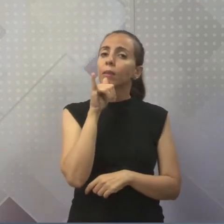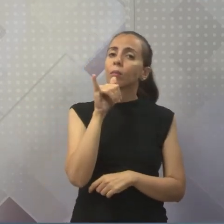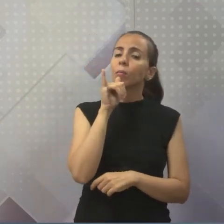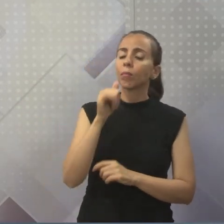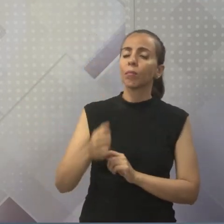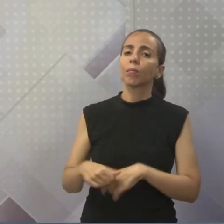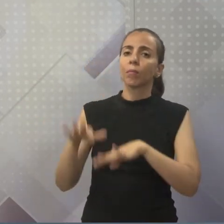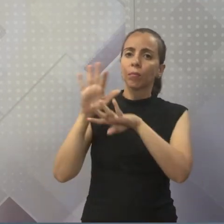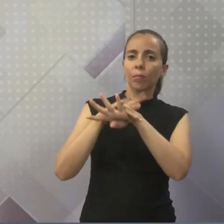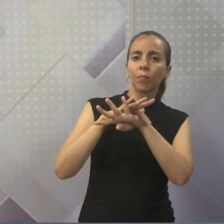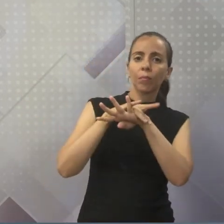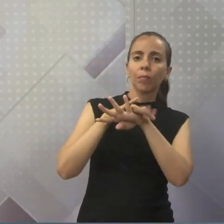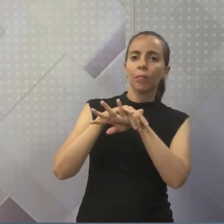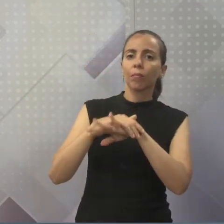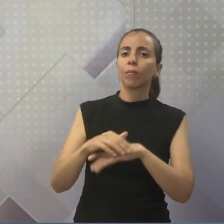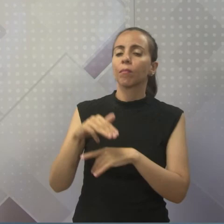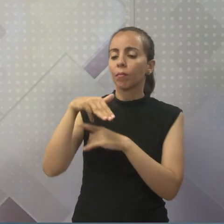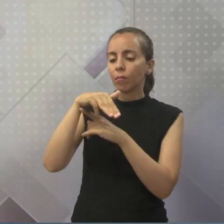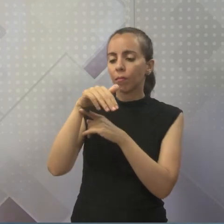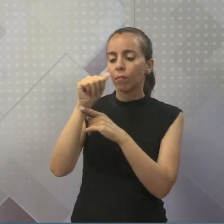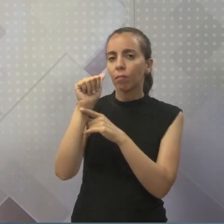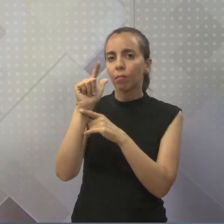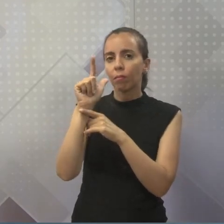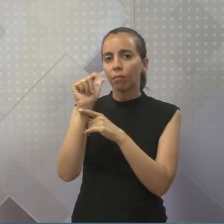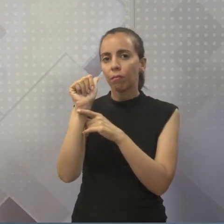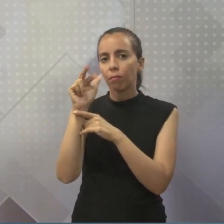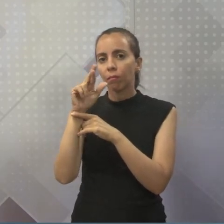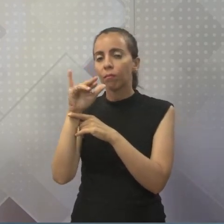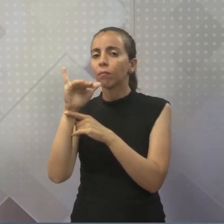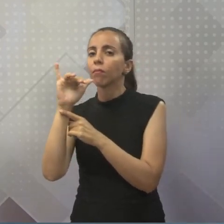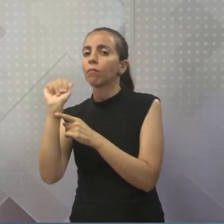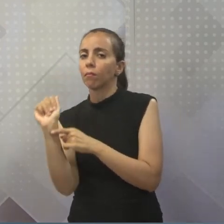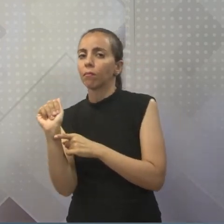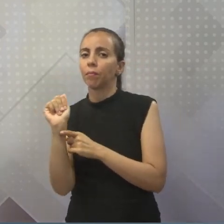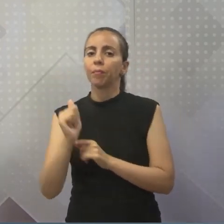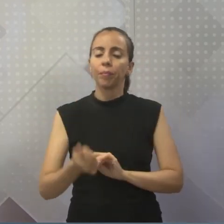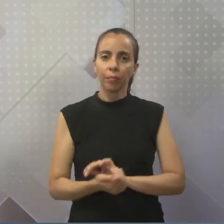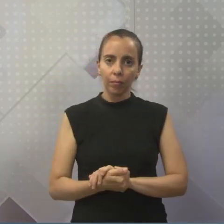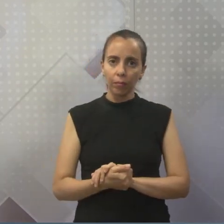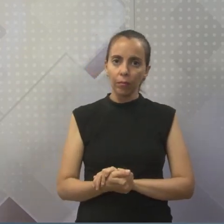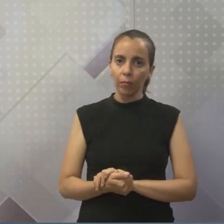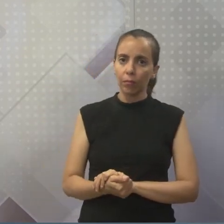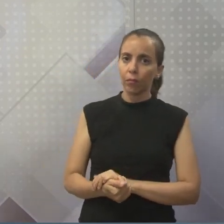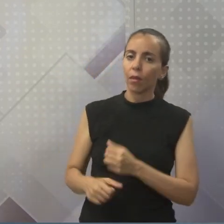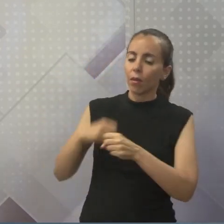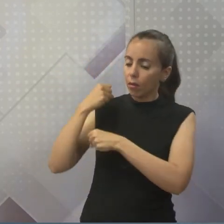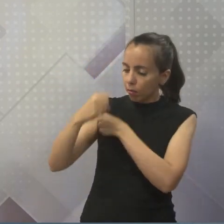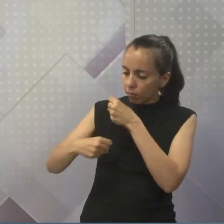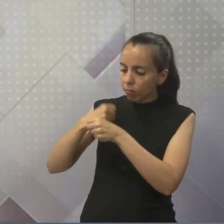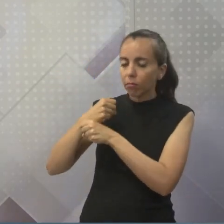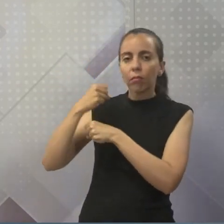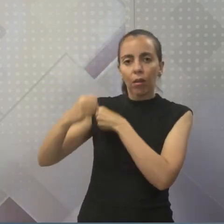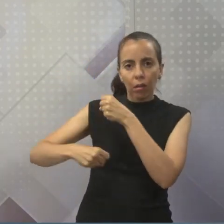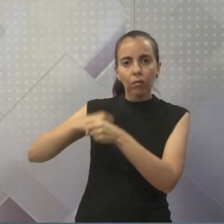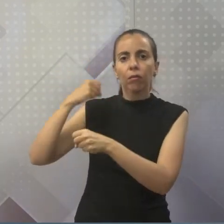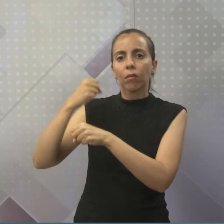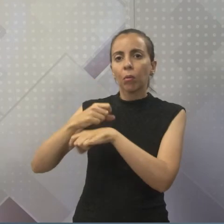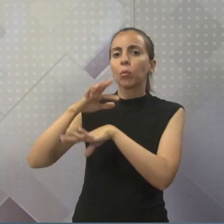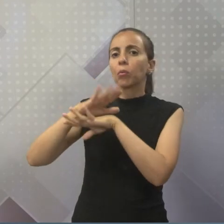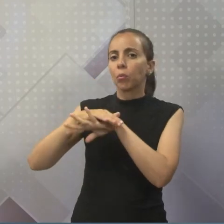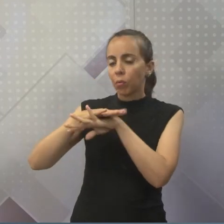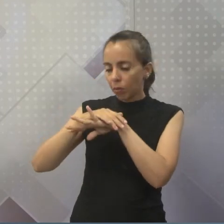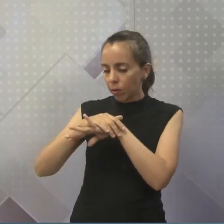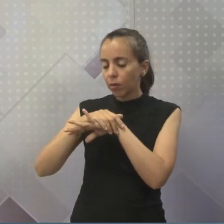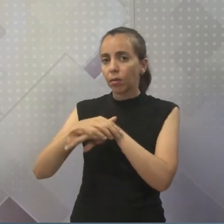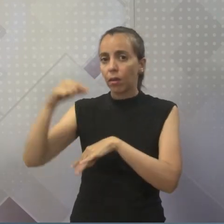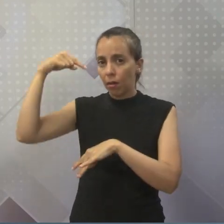doença chamada malária. A malária. Todos os anos, os casos de malária que ocorrem no